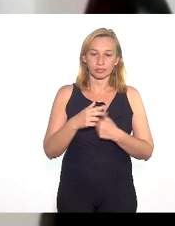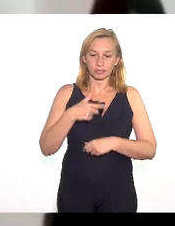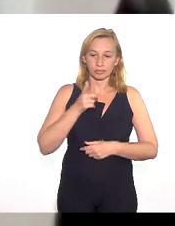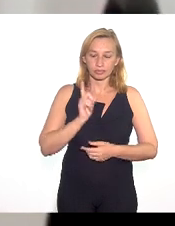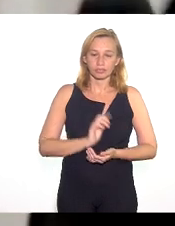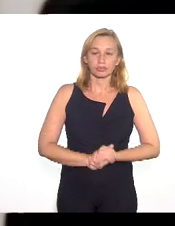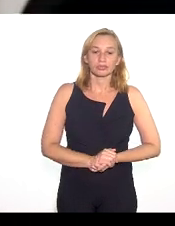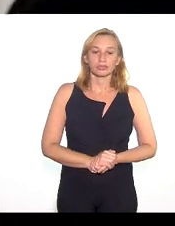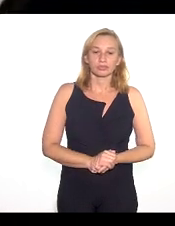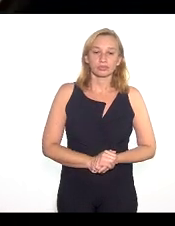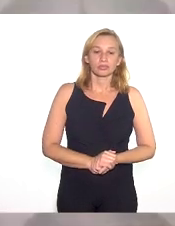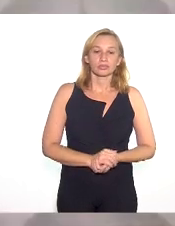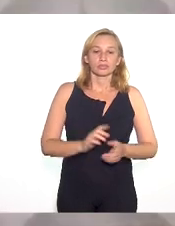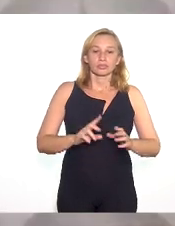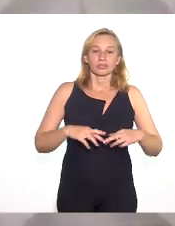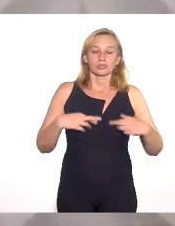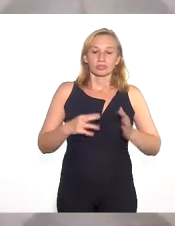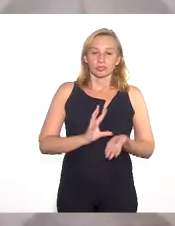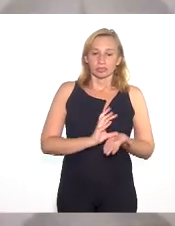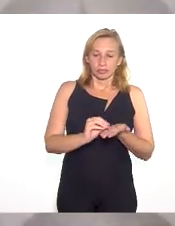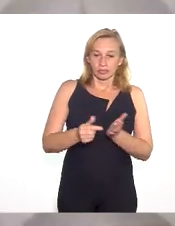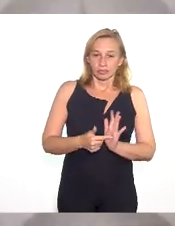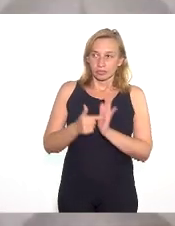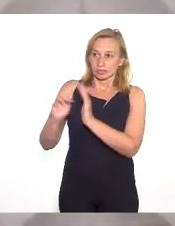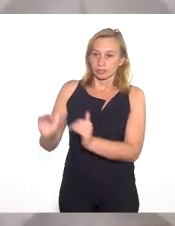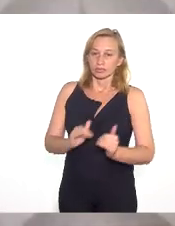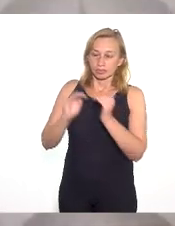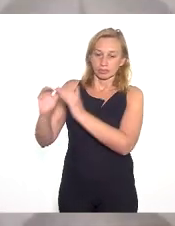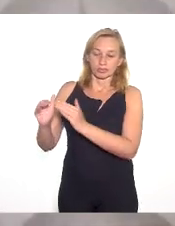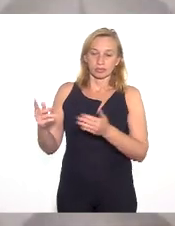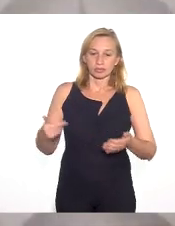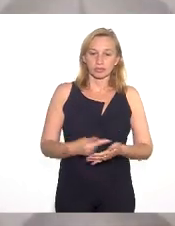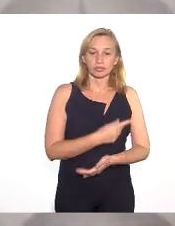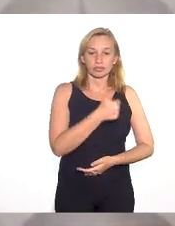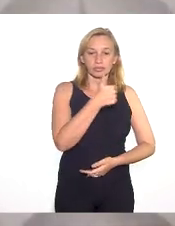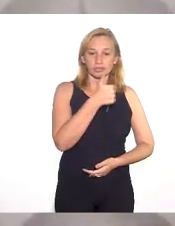anterior. A ata reflete com exatidão o ocorrido na